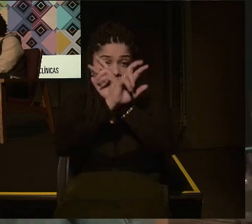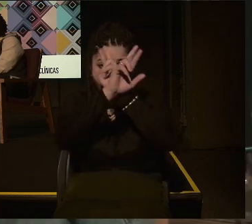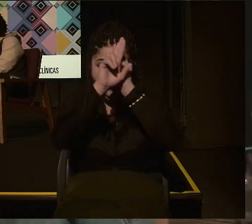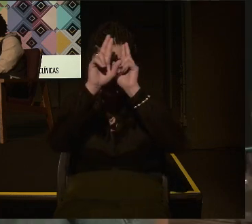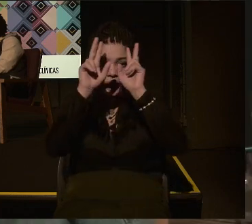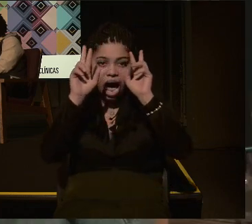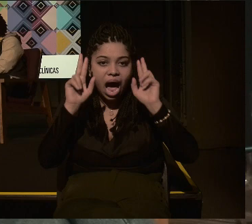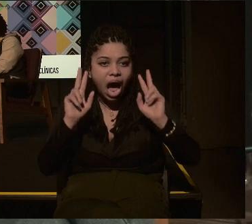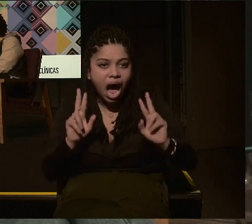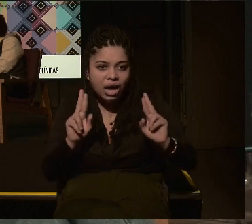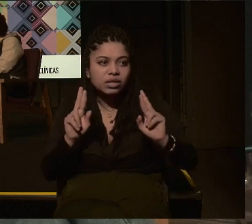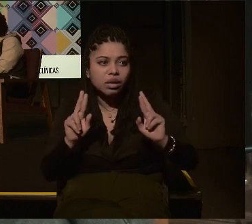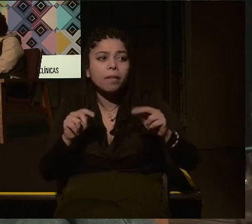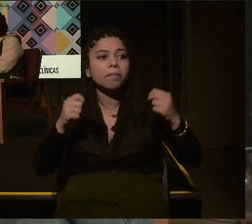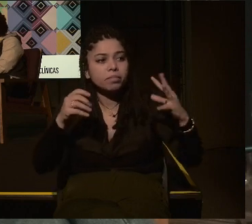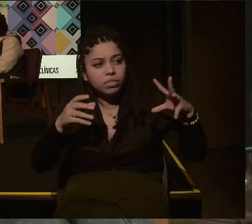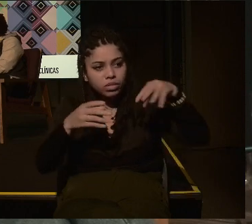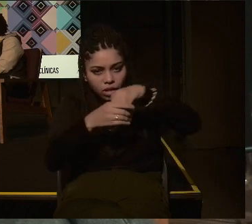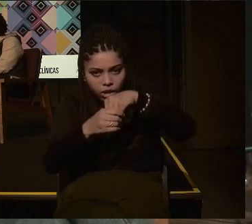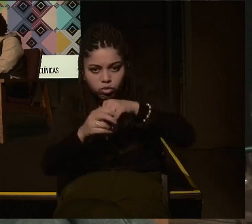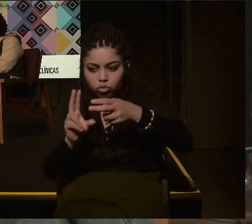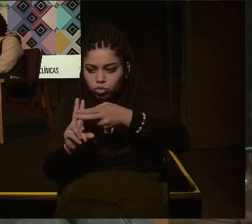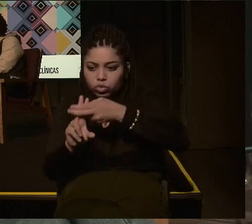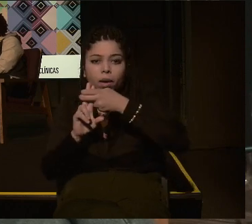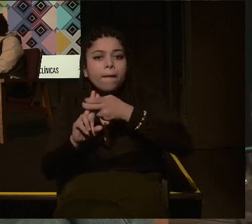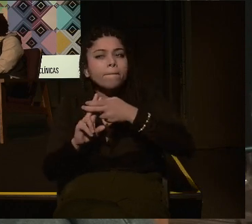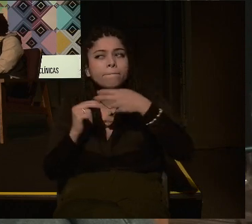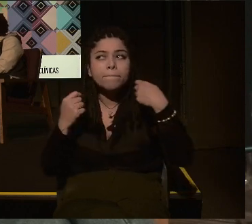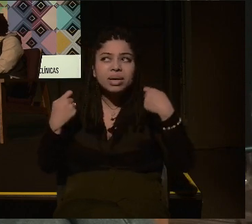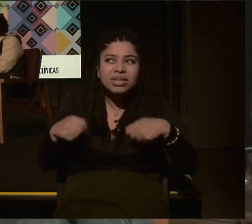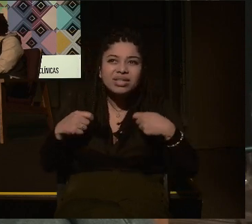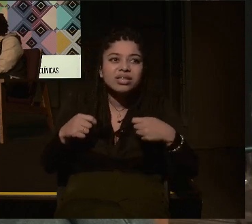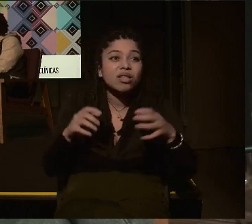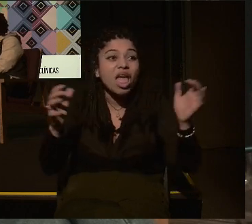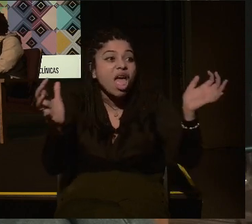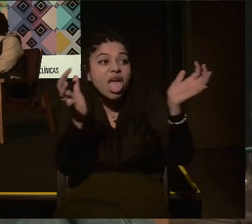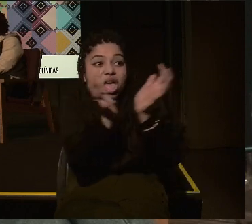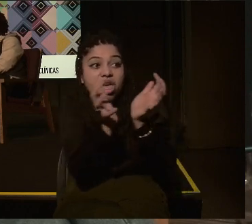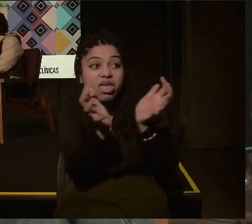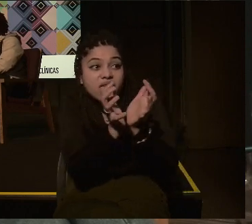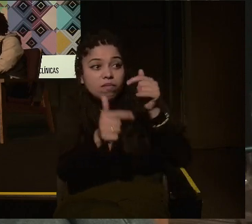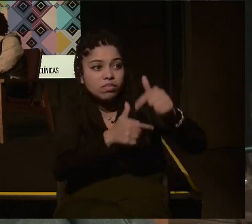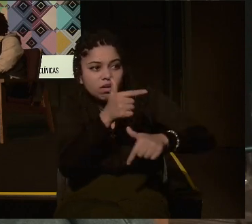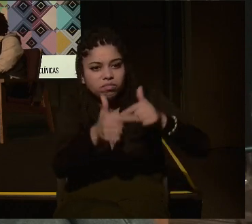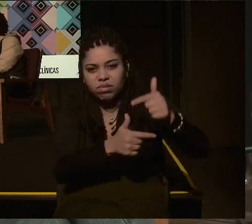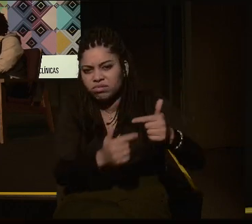não da equipe, porque a equipe já está dizendo a você que ela não vai se racializar.